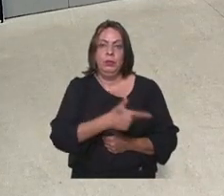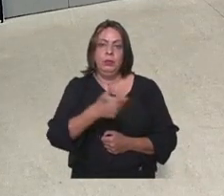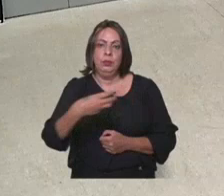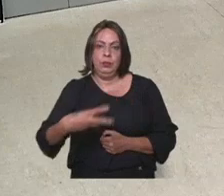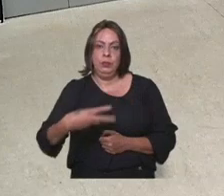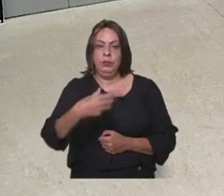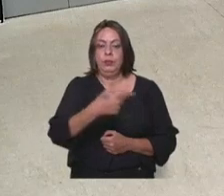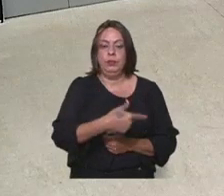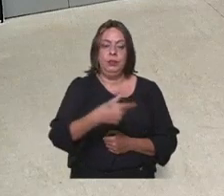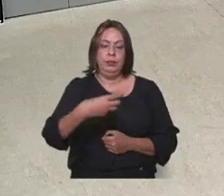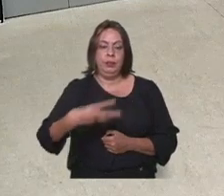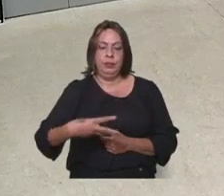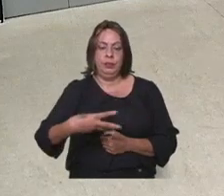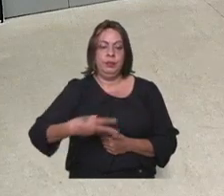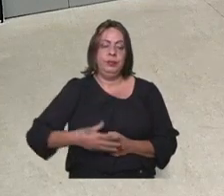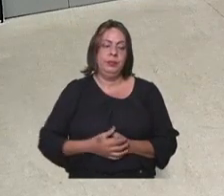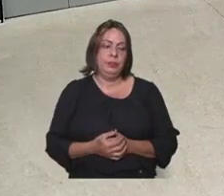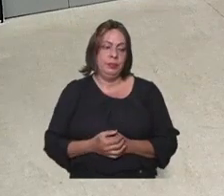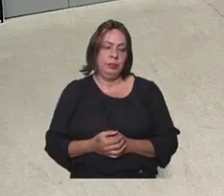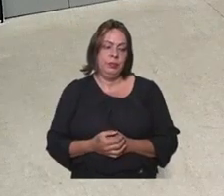23. 23.